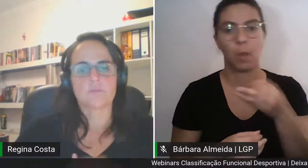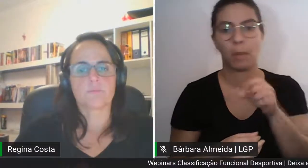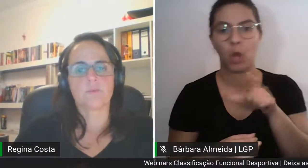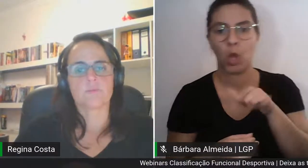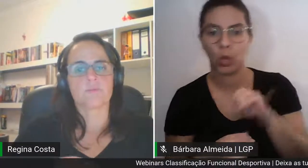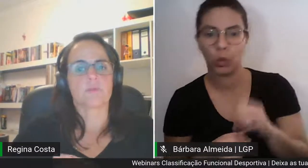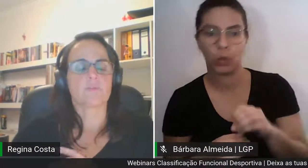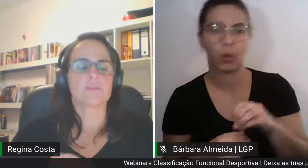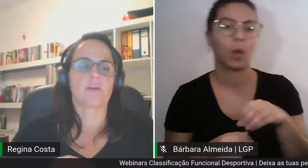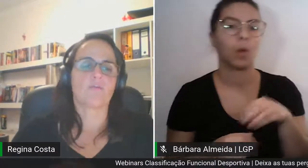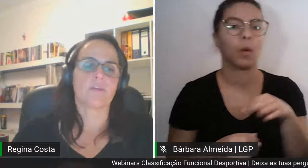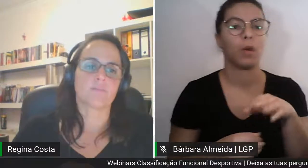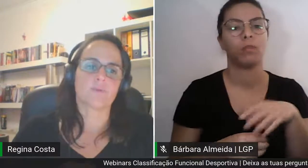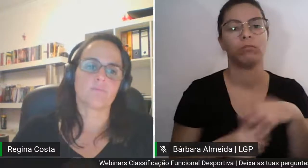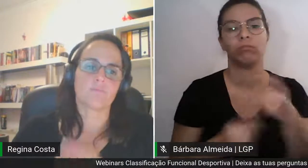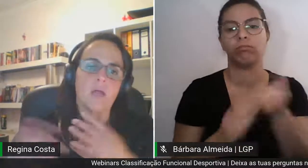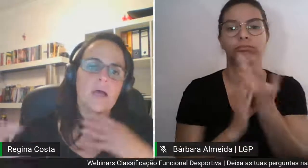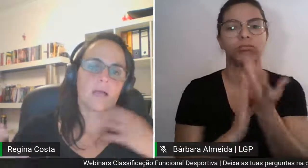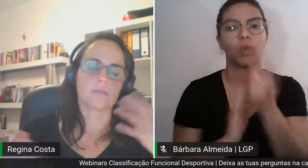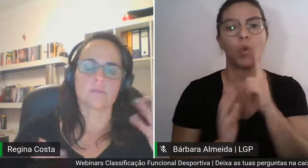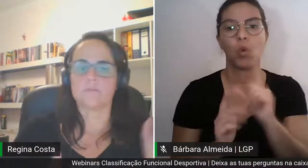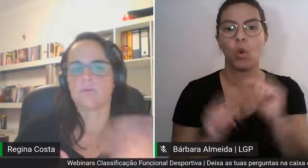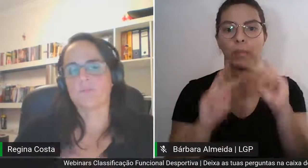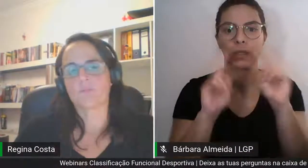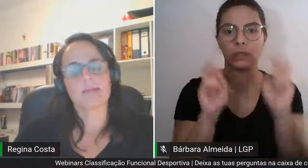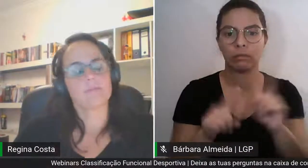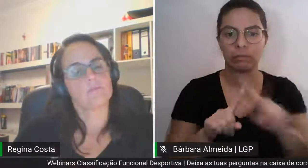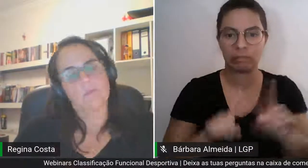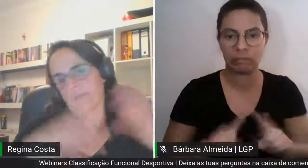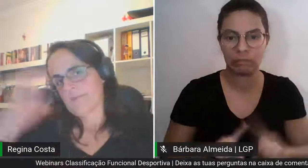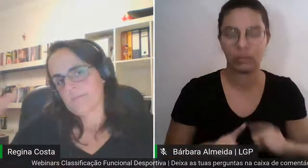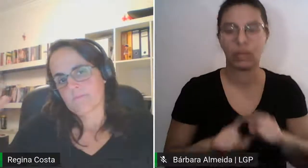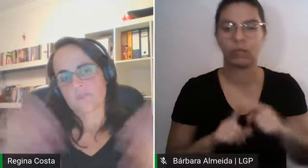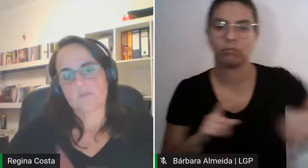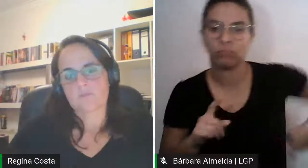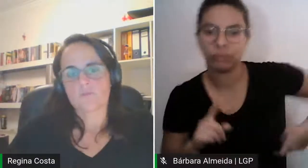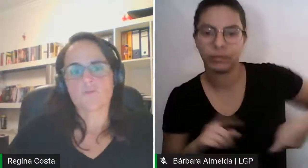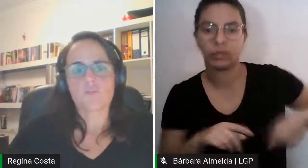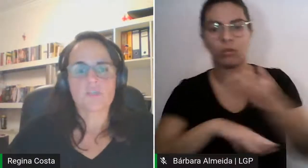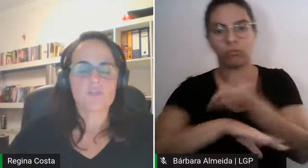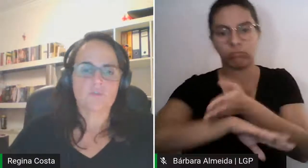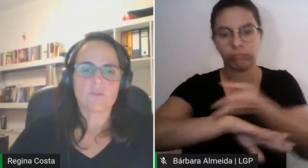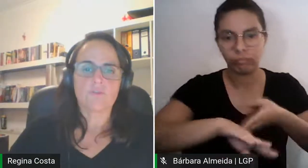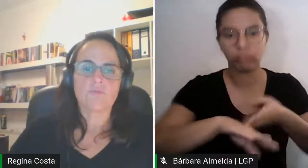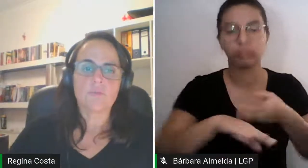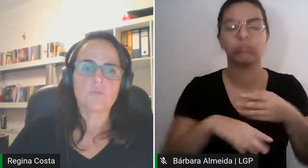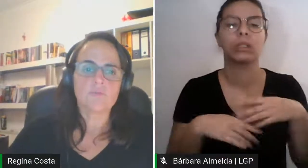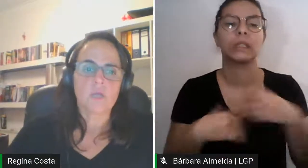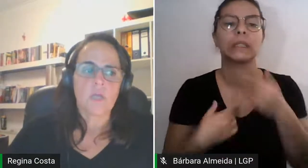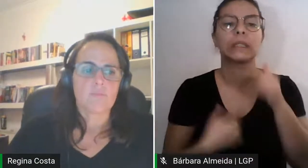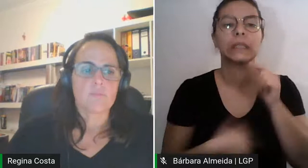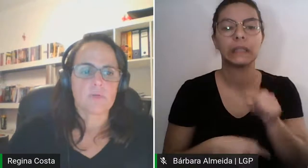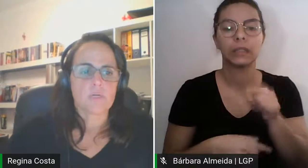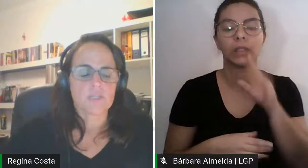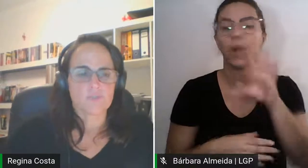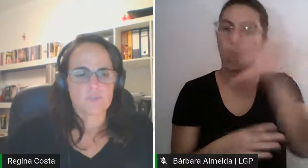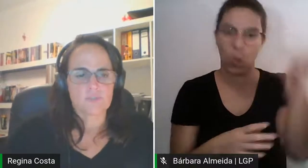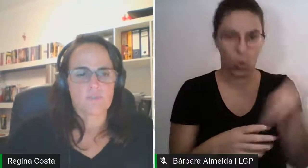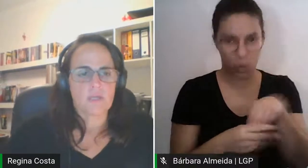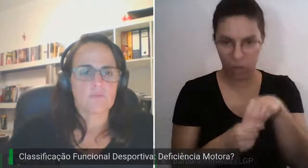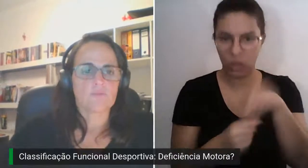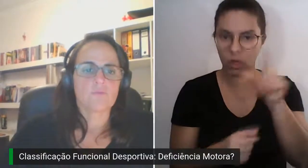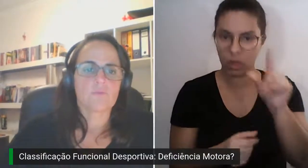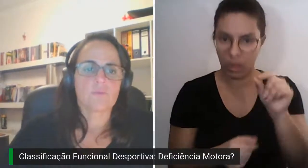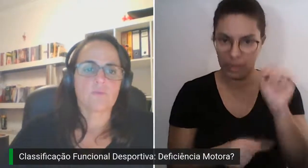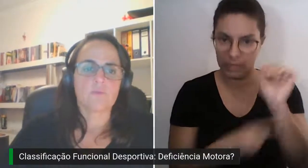poliomielite, sequelas de pólio, se é uma lesão vertebromedular, um amputado, isso, todos esses estão incluídos. Mas